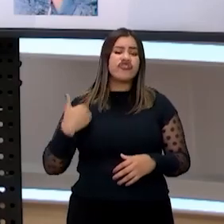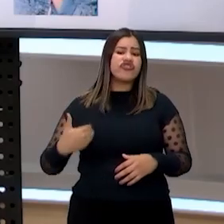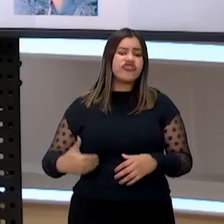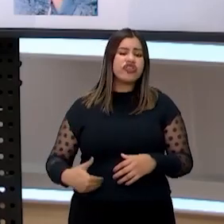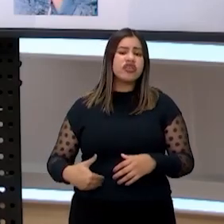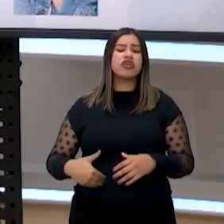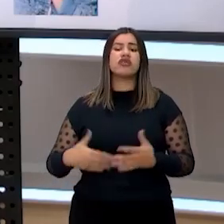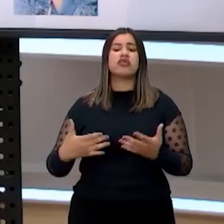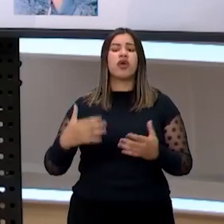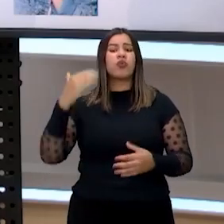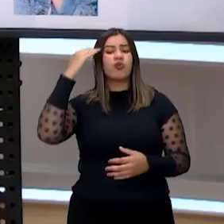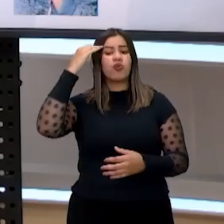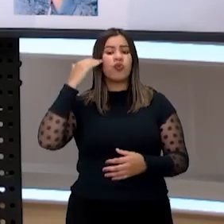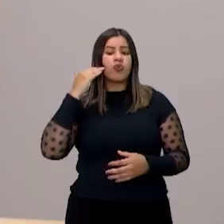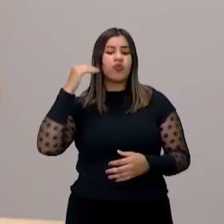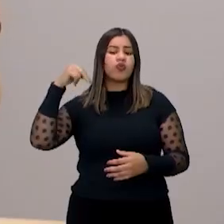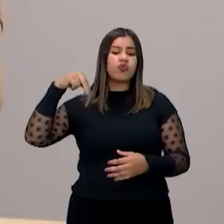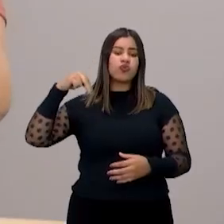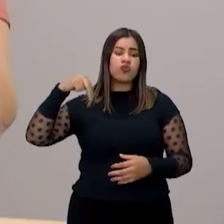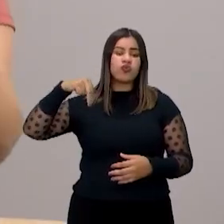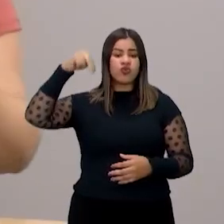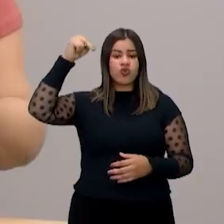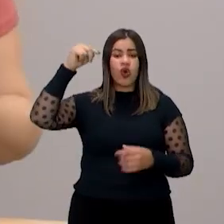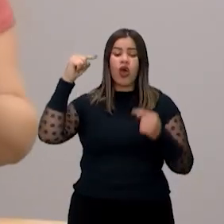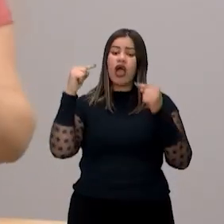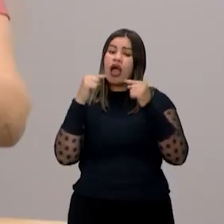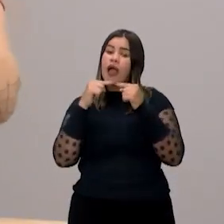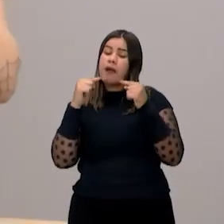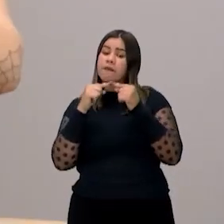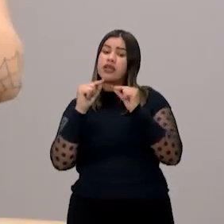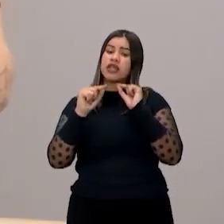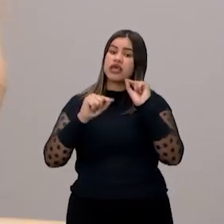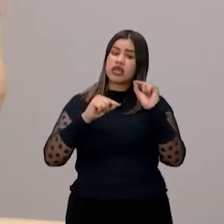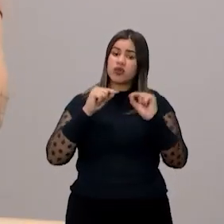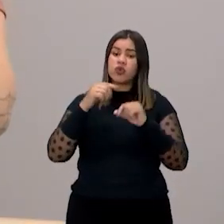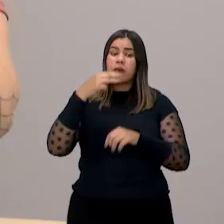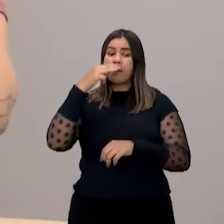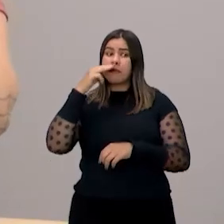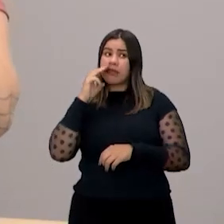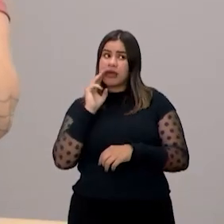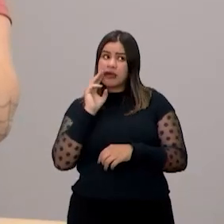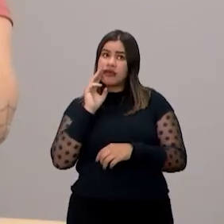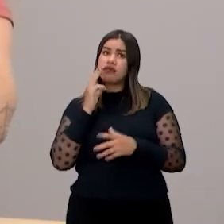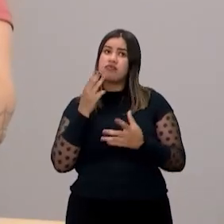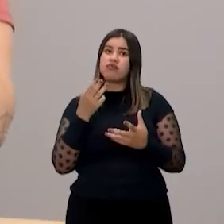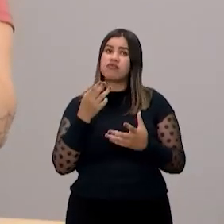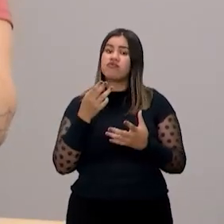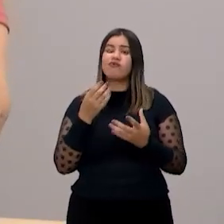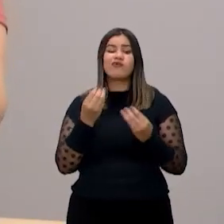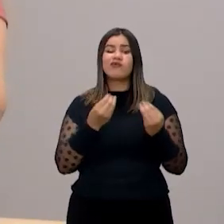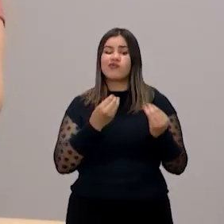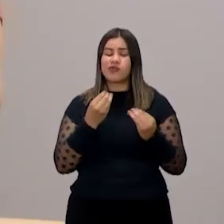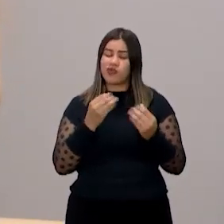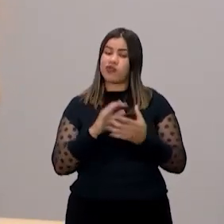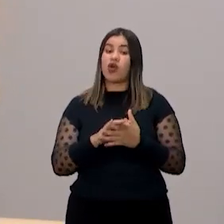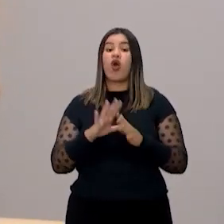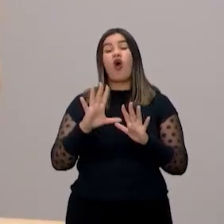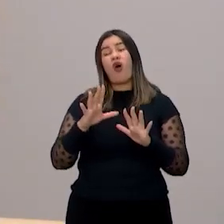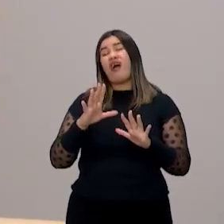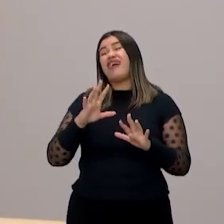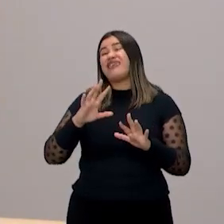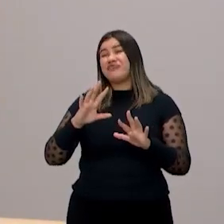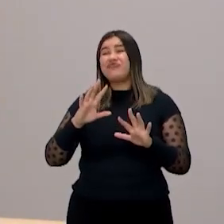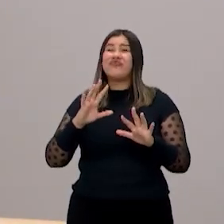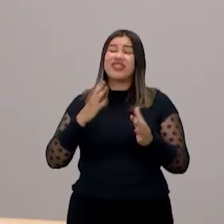dos interesses locais? Então, essa pergunta dá pano para manga, porque a gente pode perguntar isso para diversos estudiosos, cada um vai dar uma